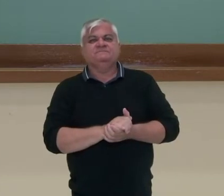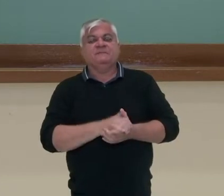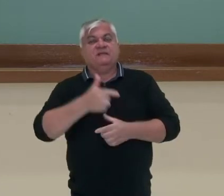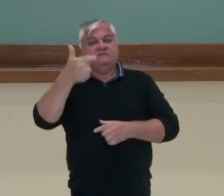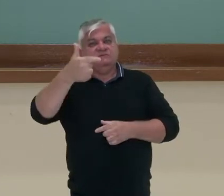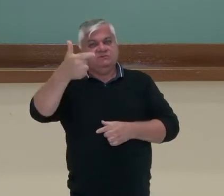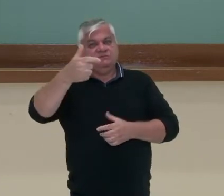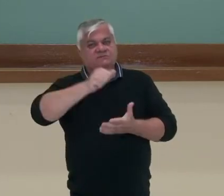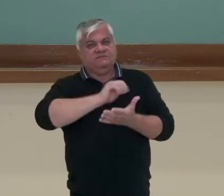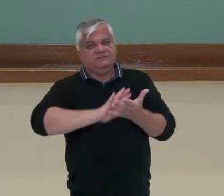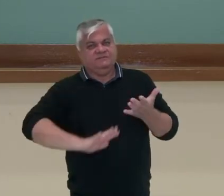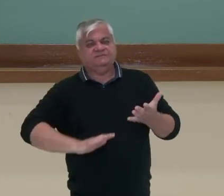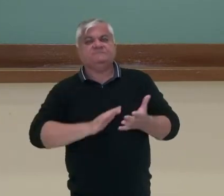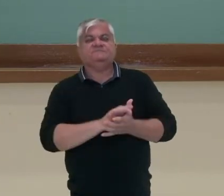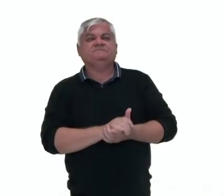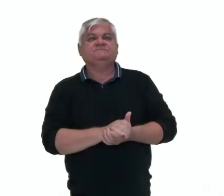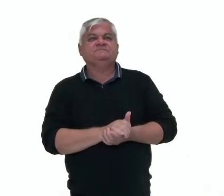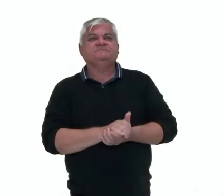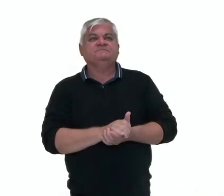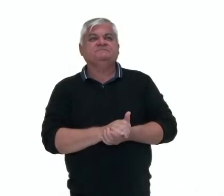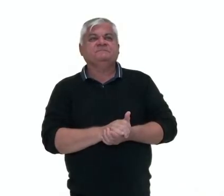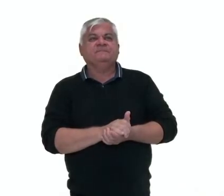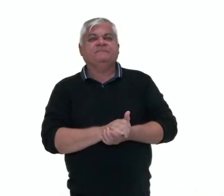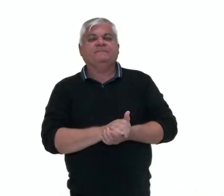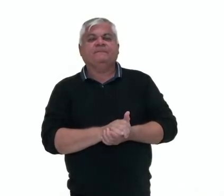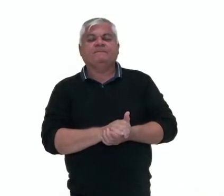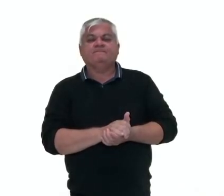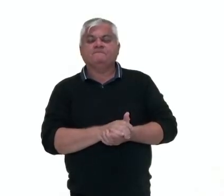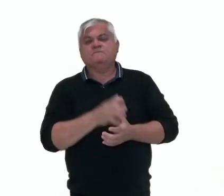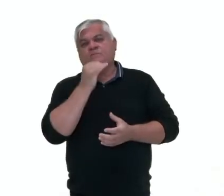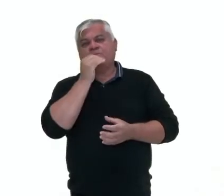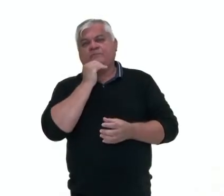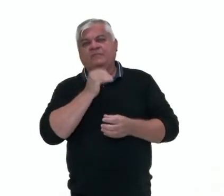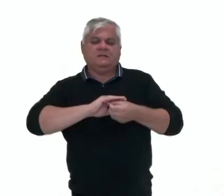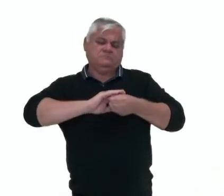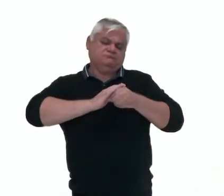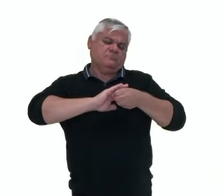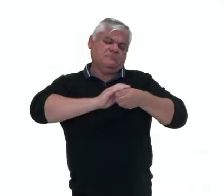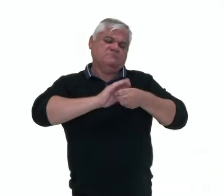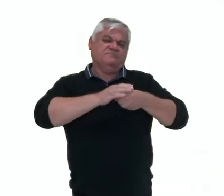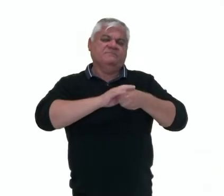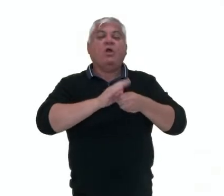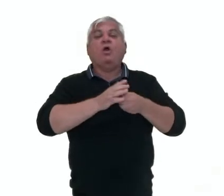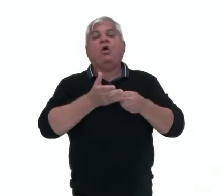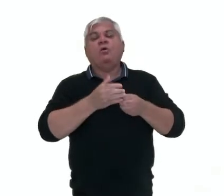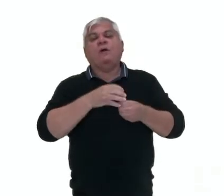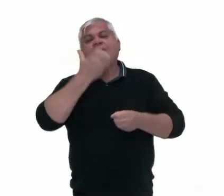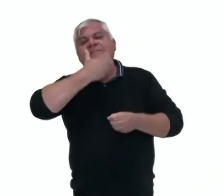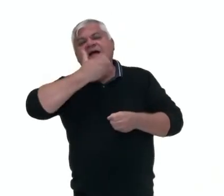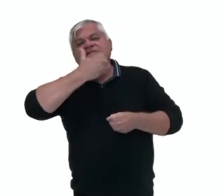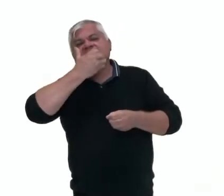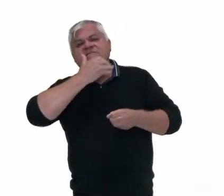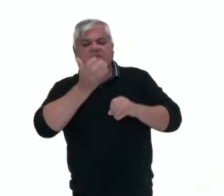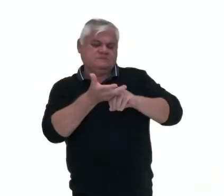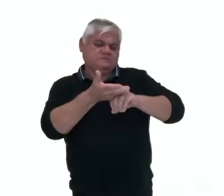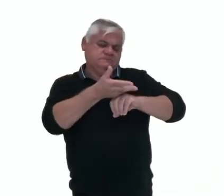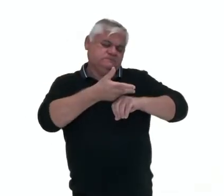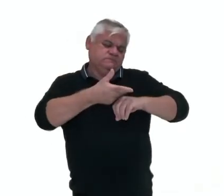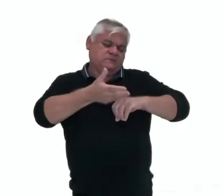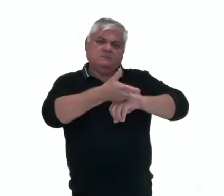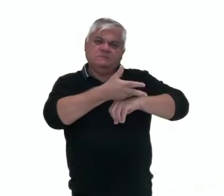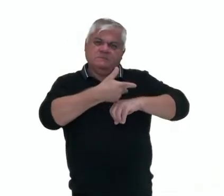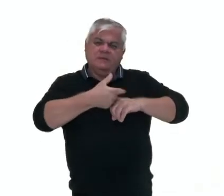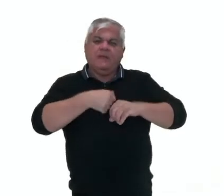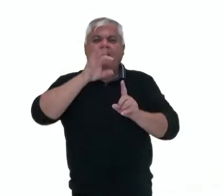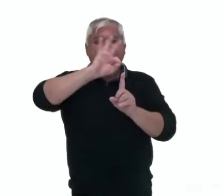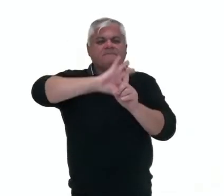Vamos para a atividade 2? Quando descascamos algumas frutas, como maçãs, peras e bananas, elas escurecem em poucos